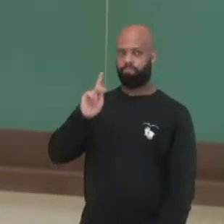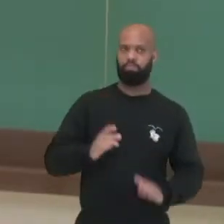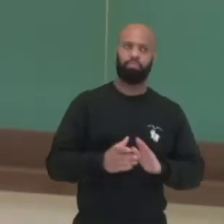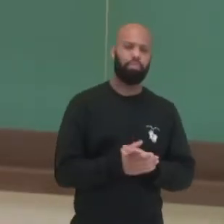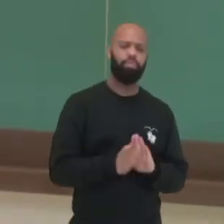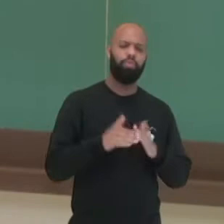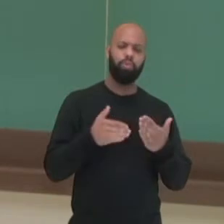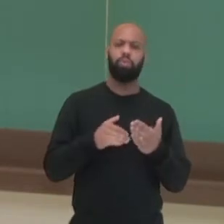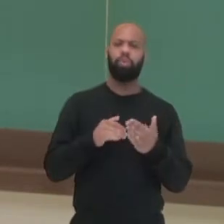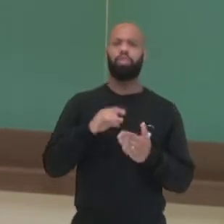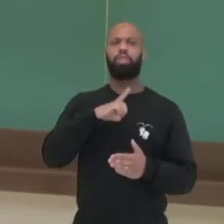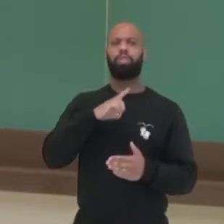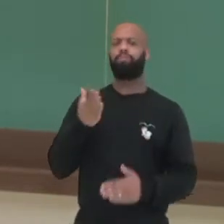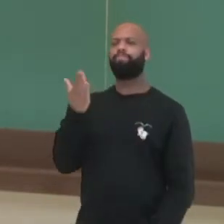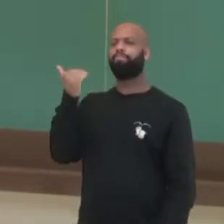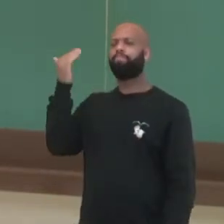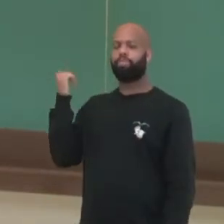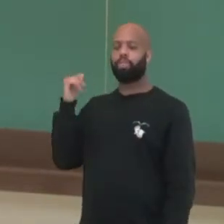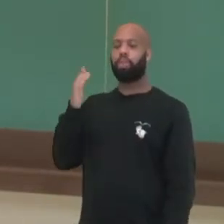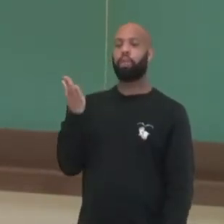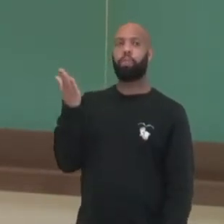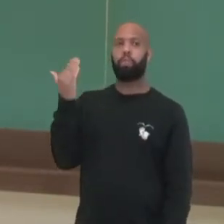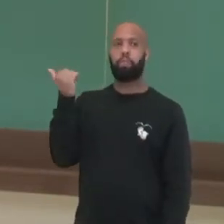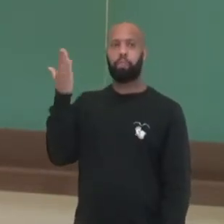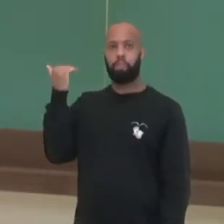E qual é esse passado? Pretérito